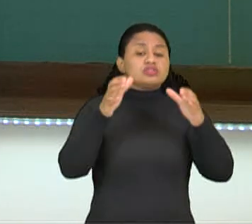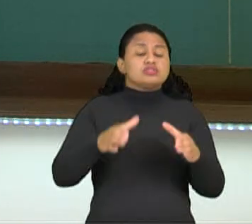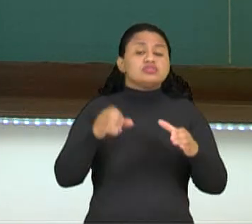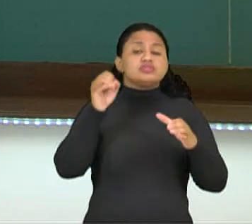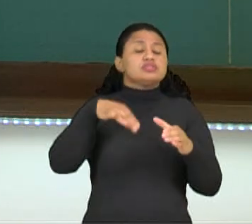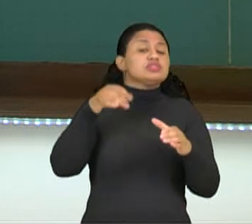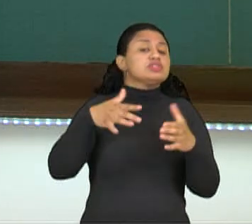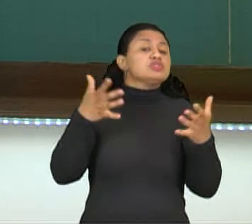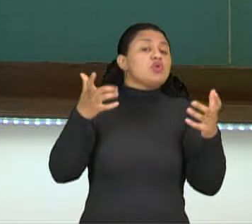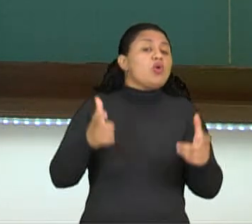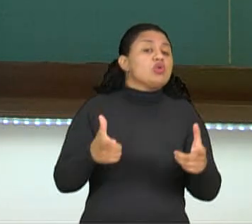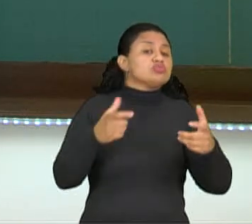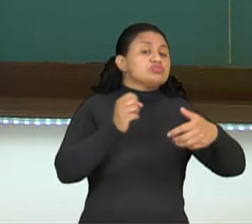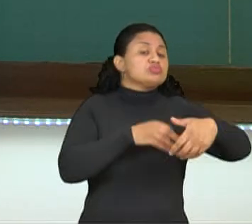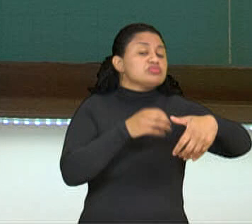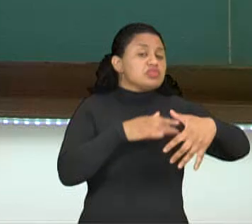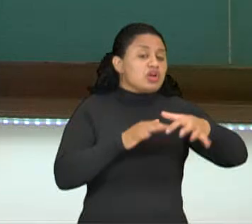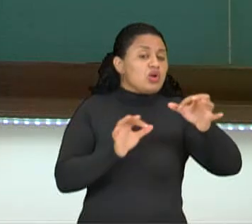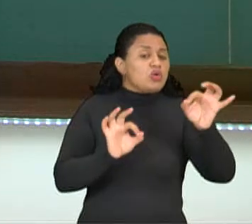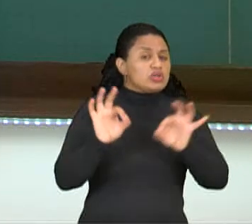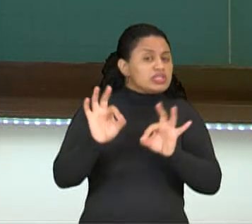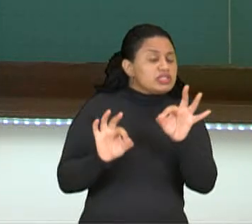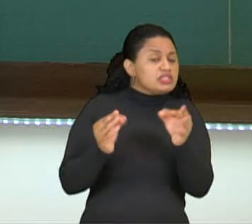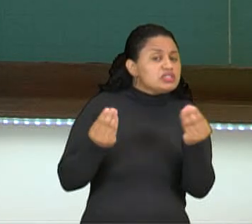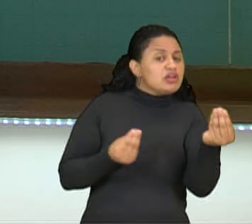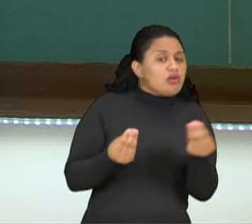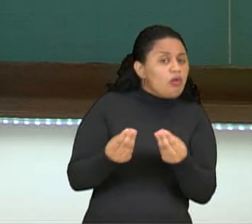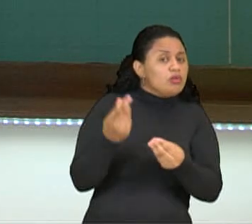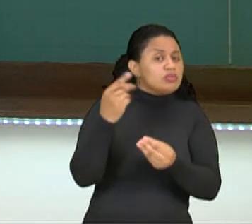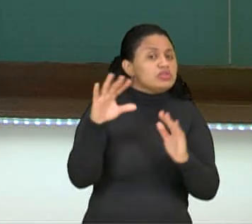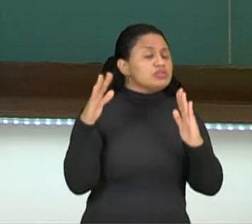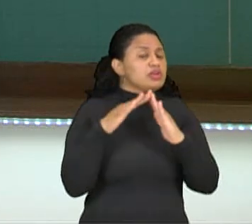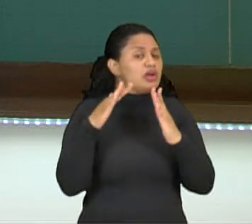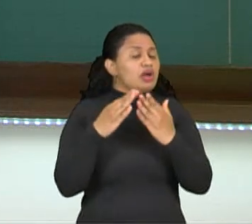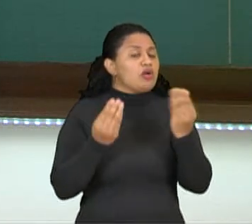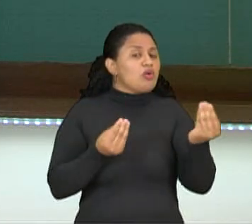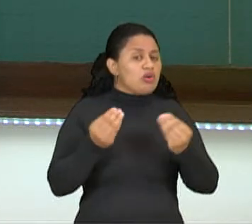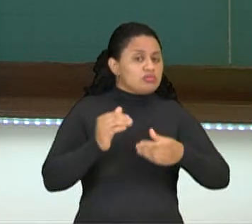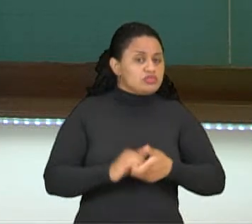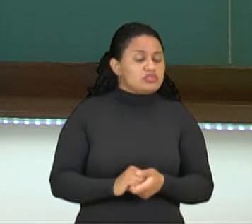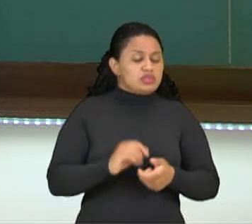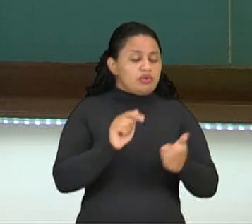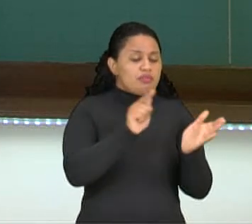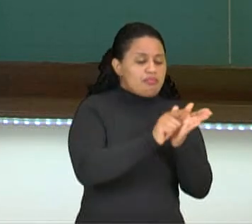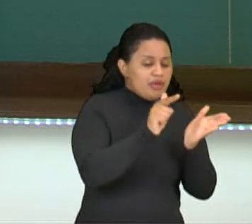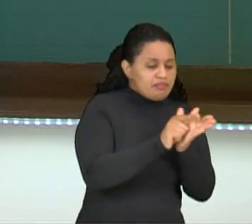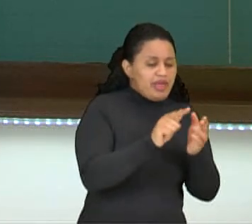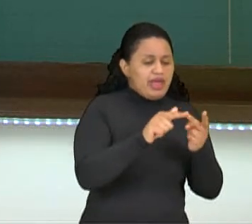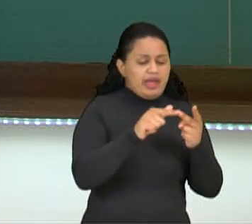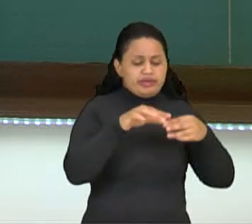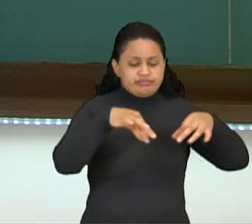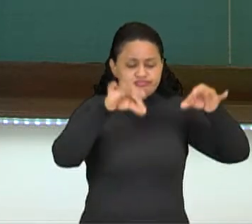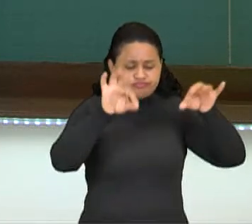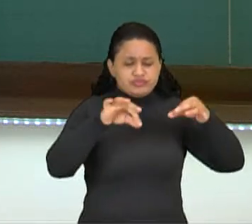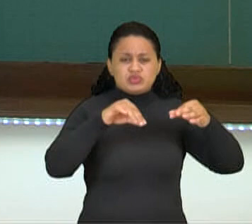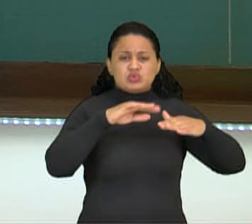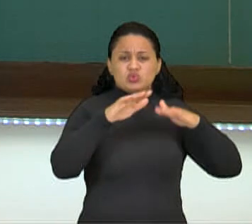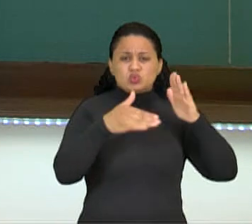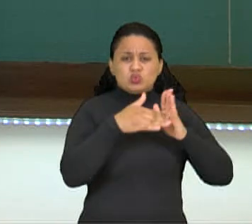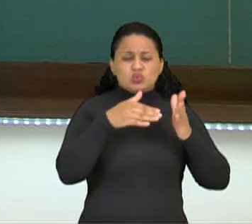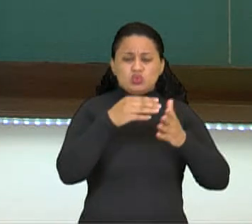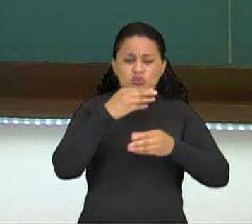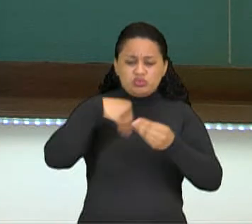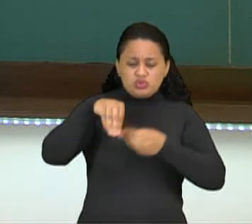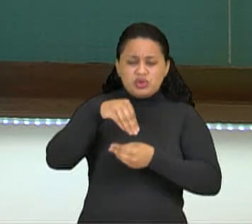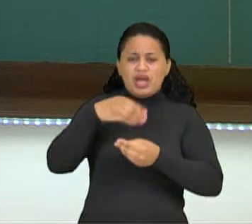doméstico? Como que vocês estão separando o lixo doméstico aí na sua casa? Você coloca papel, embalagem, junto com